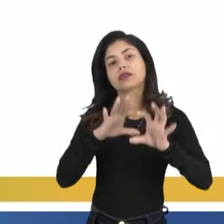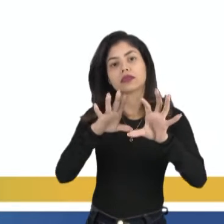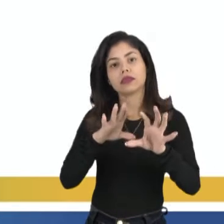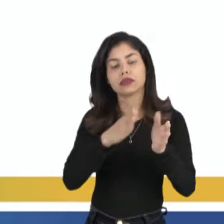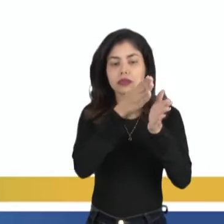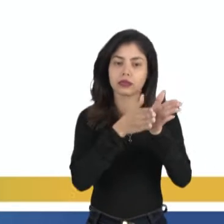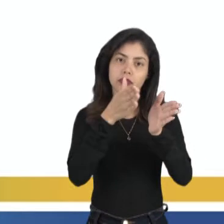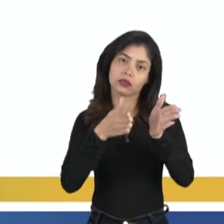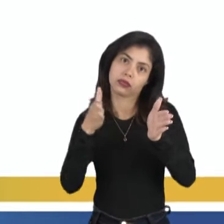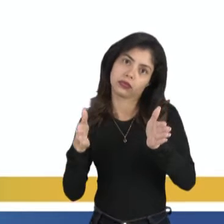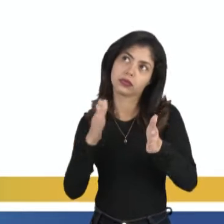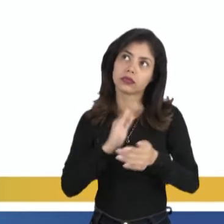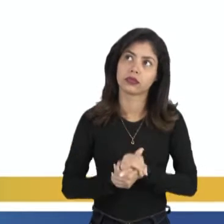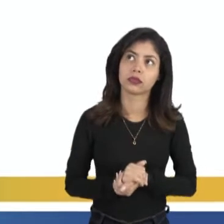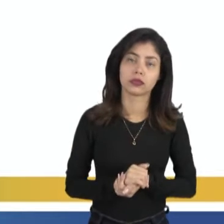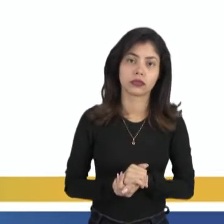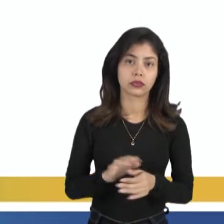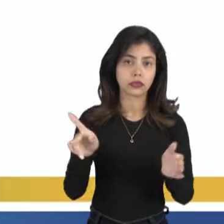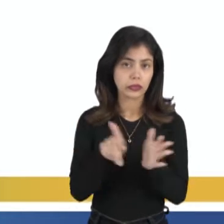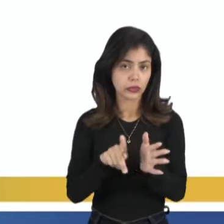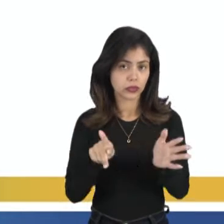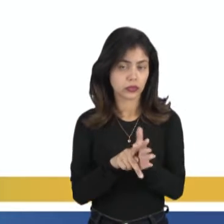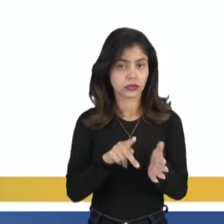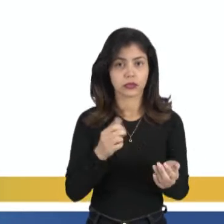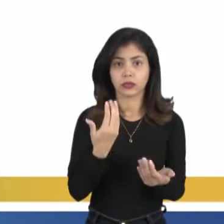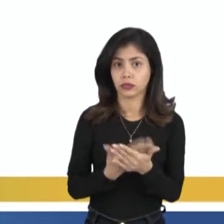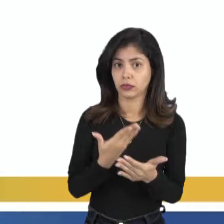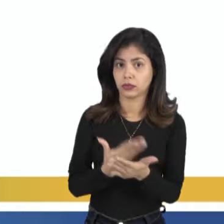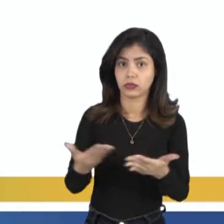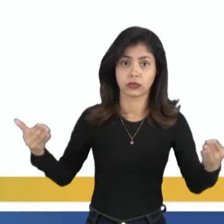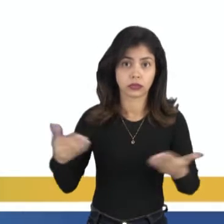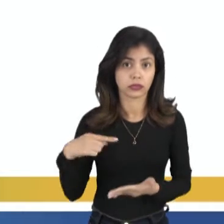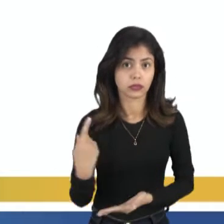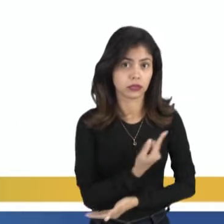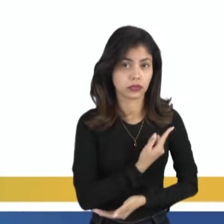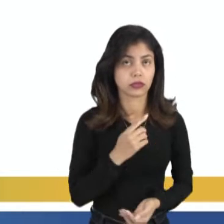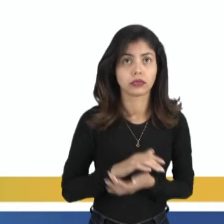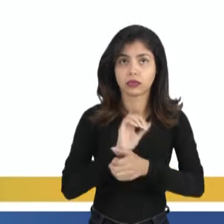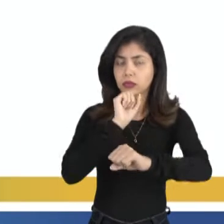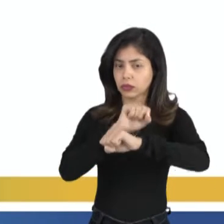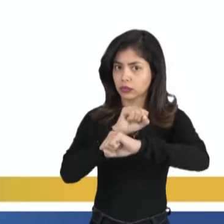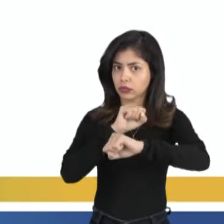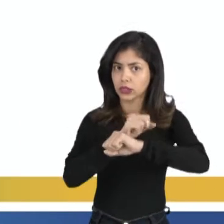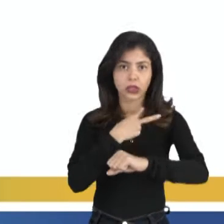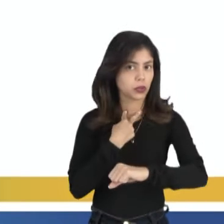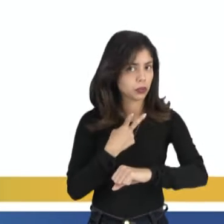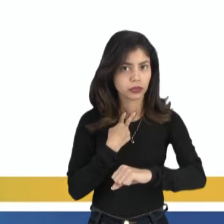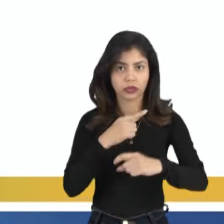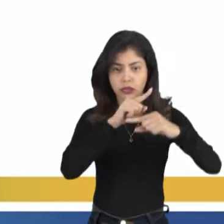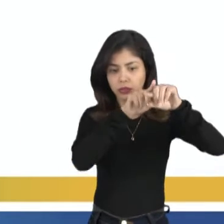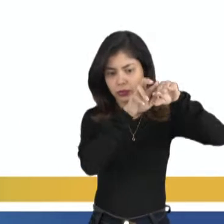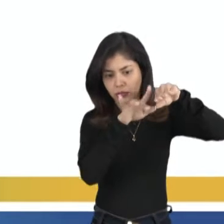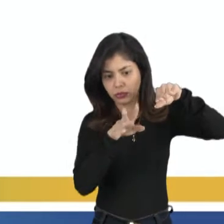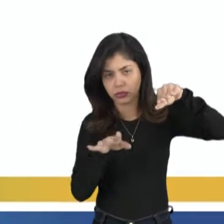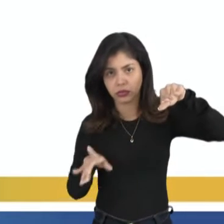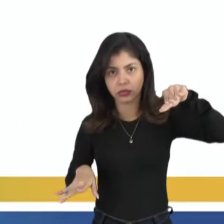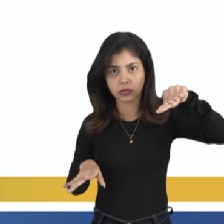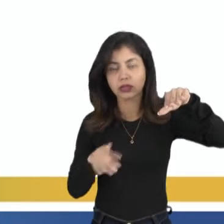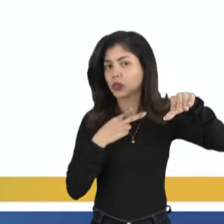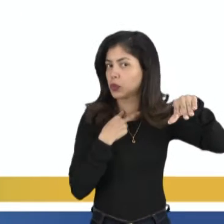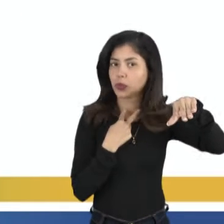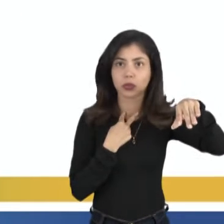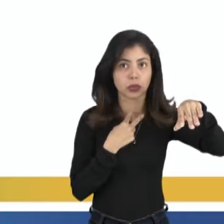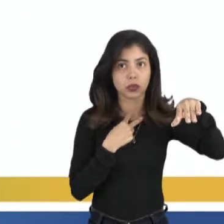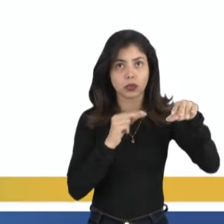esse bloquinho, para a nossa aula de agora, ele tem que estar parado, ou seja, ele não pode escorregar, ele não pode descer